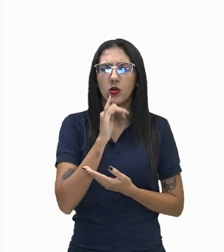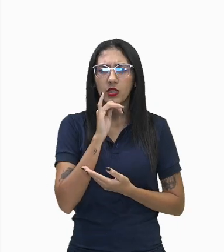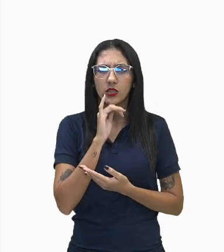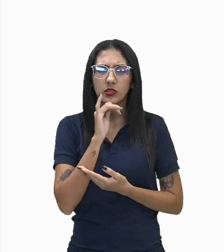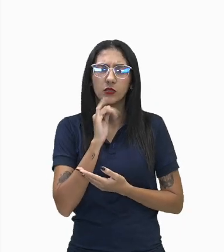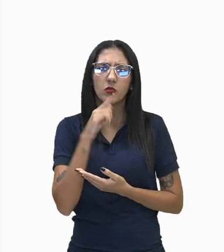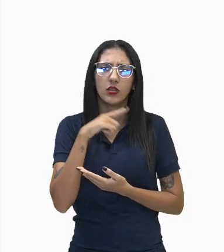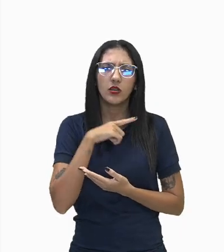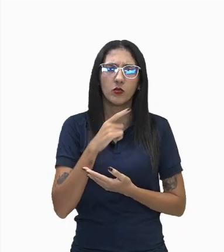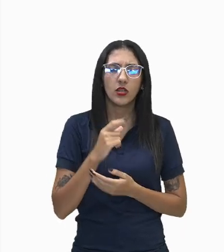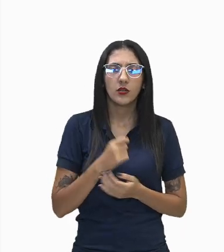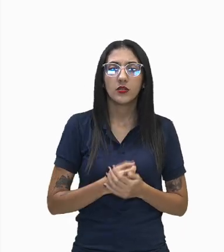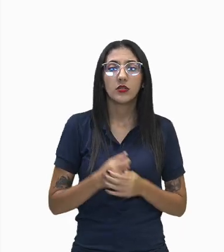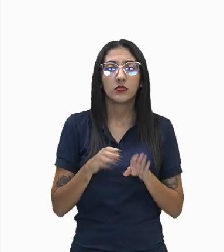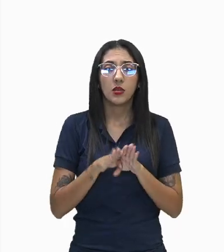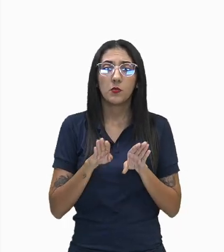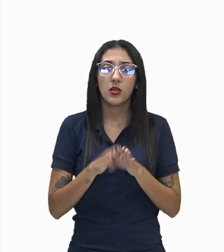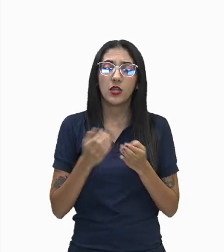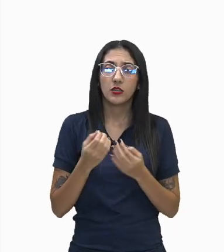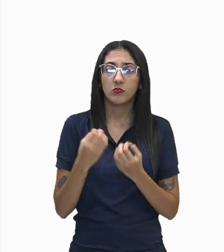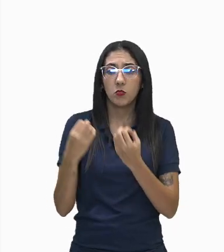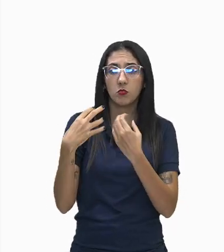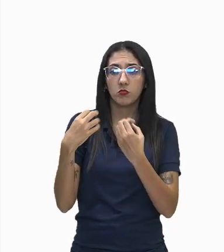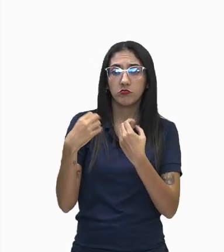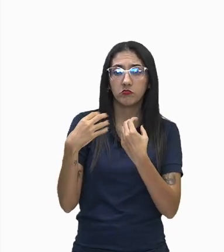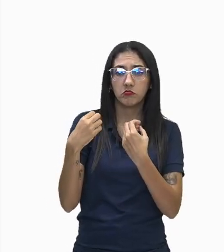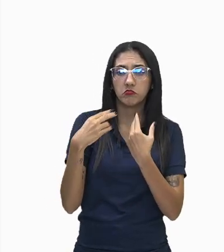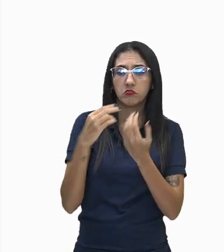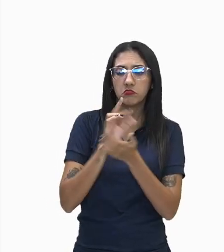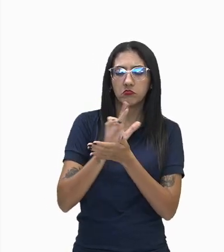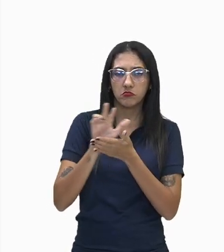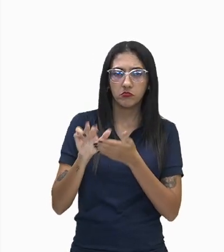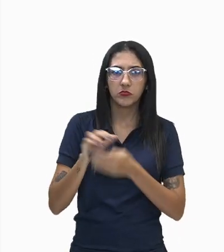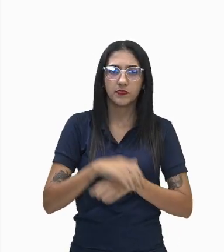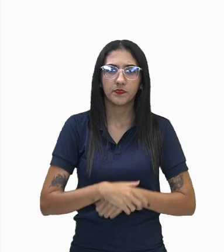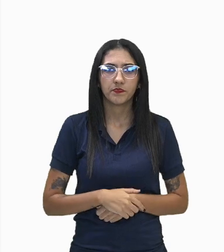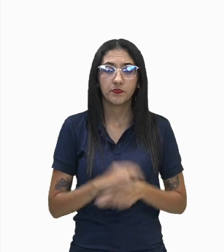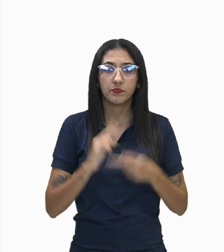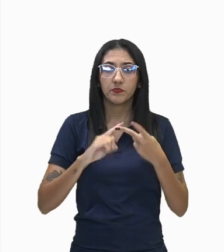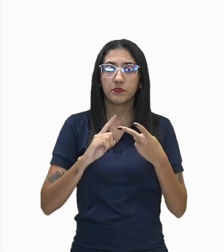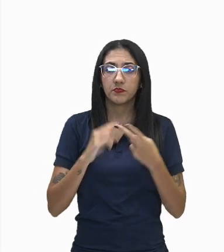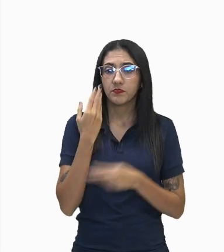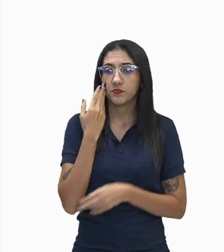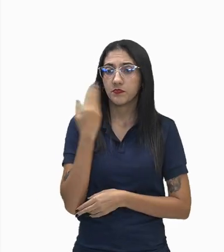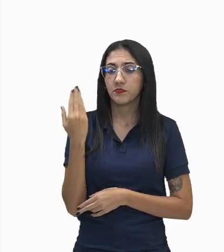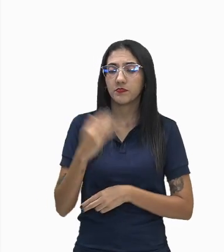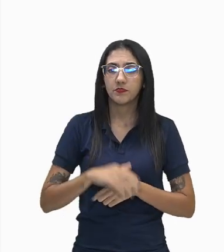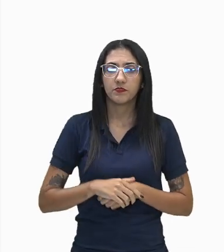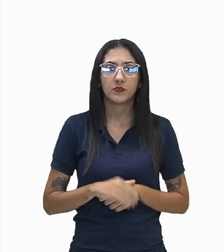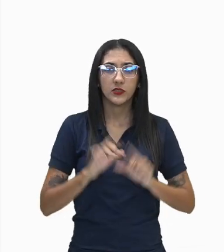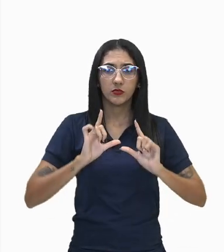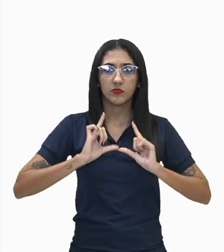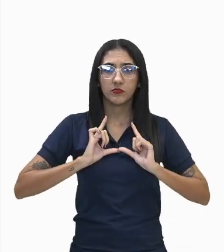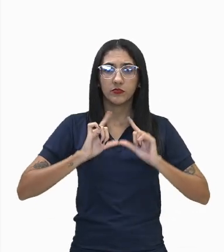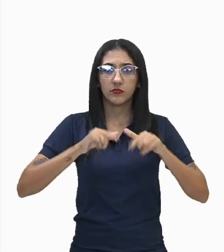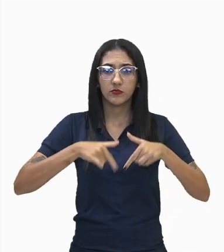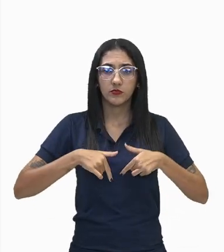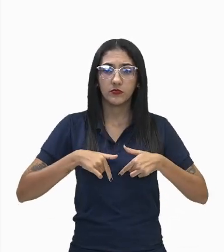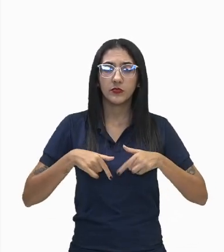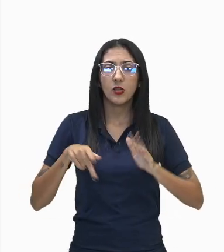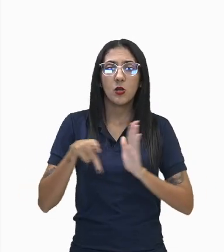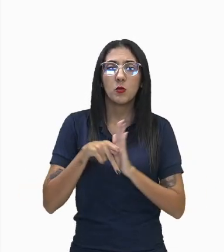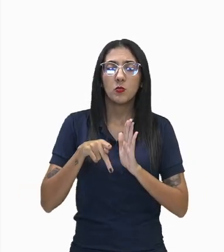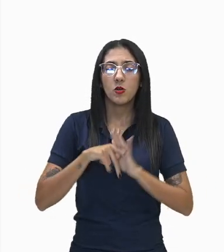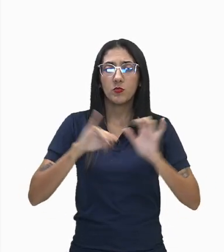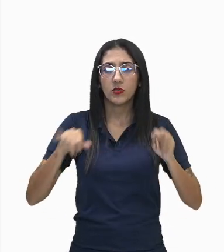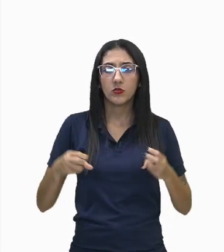com 8 sabedorias, 8 ensinamentos. Vamos ver o próximo, a estrela de Davi, do judaísmo,